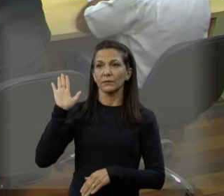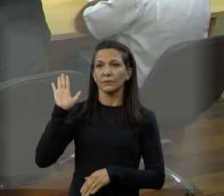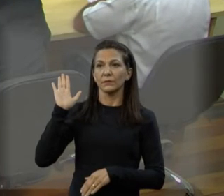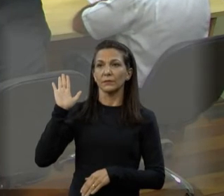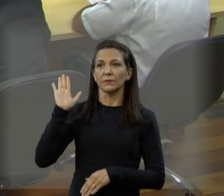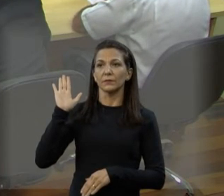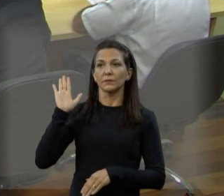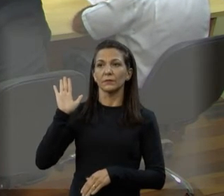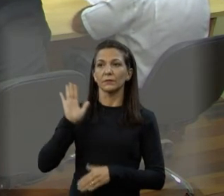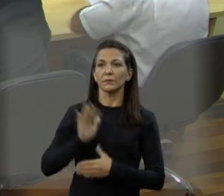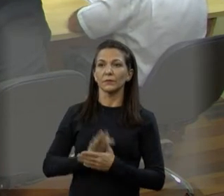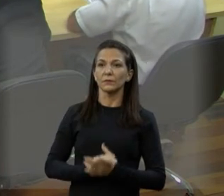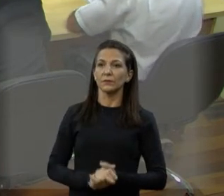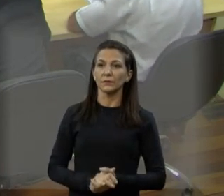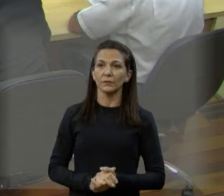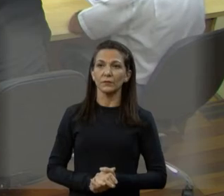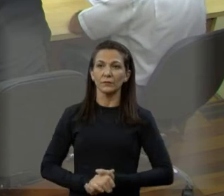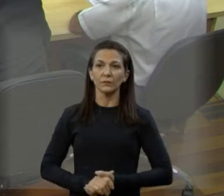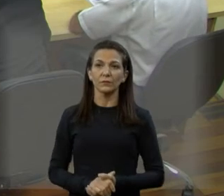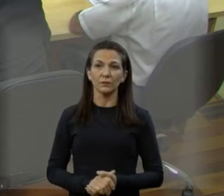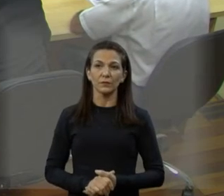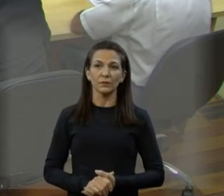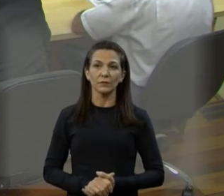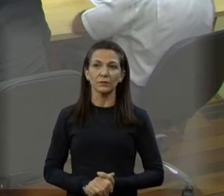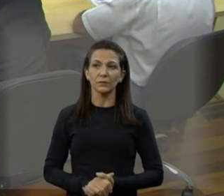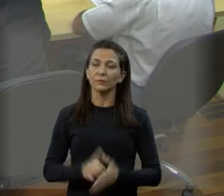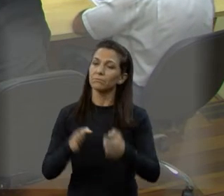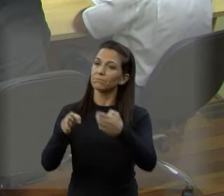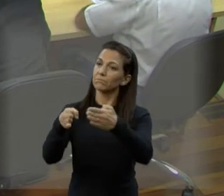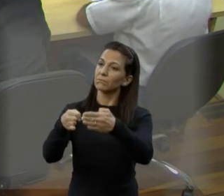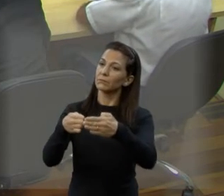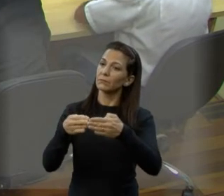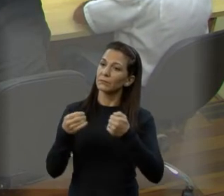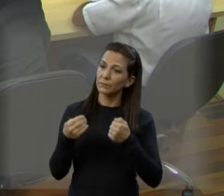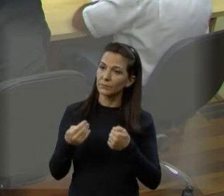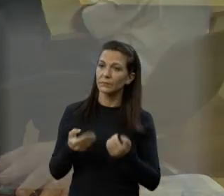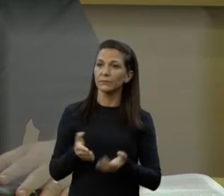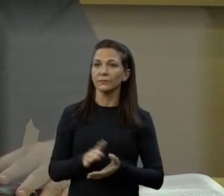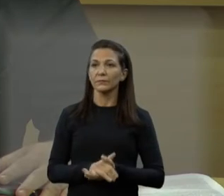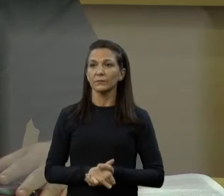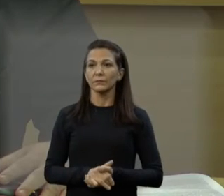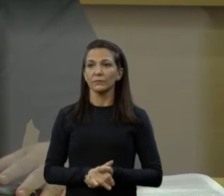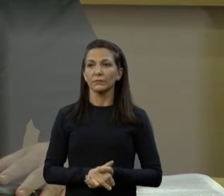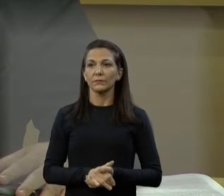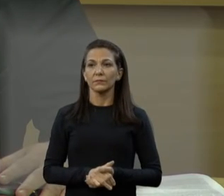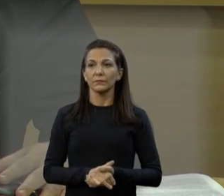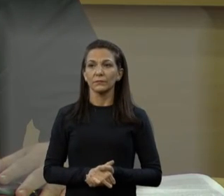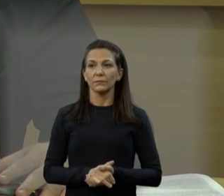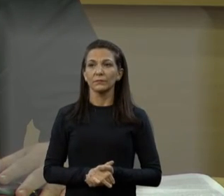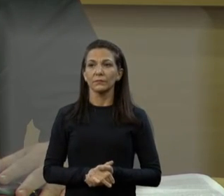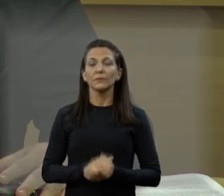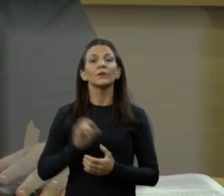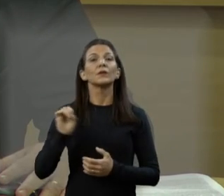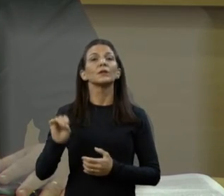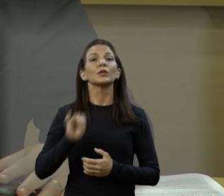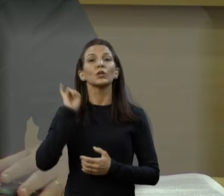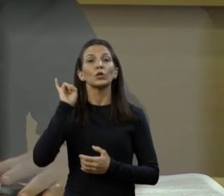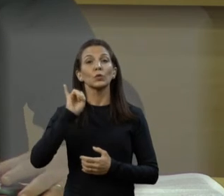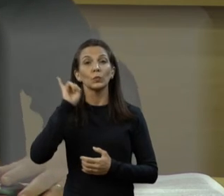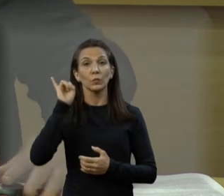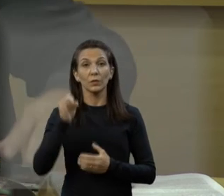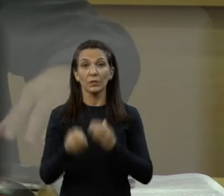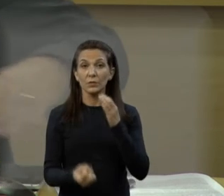e por favor verdade é E tornou-se extremamente importante